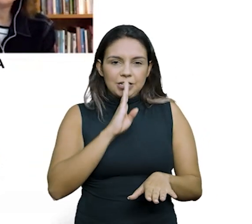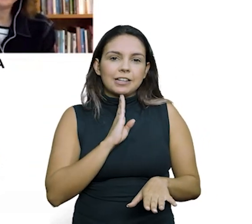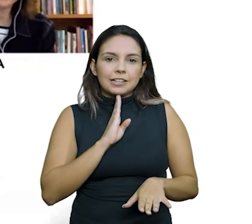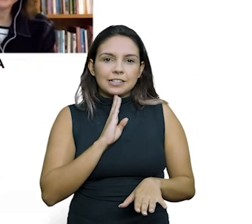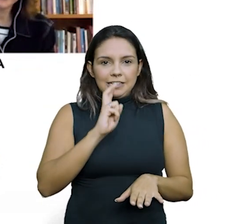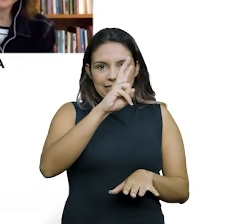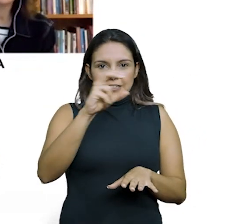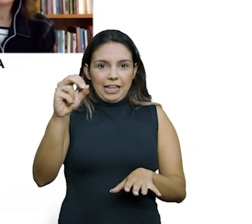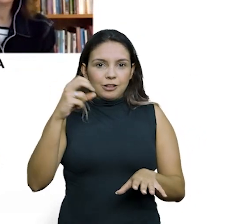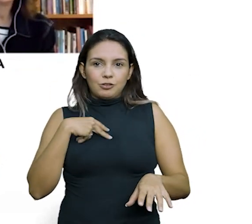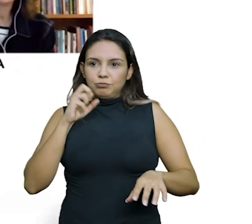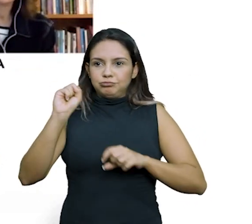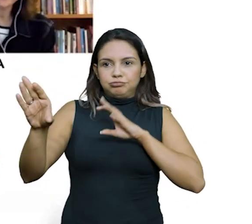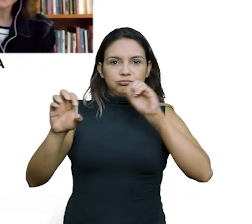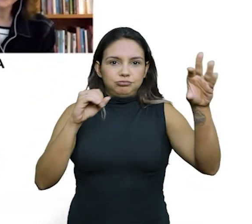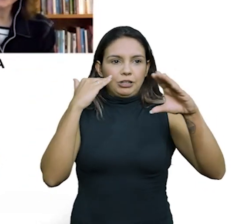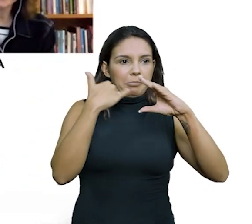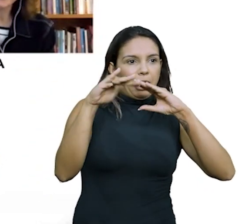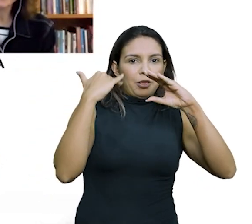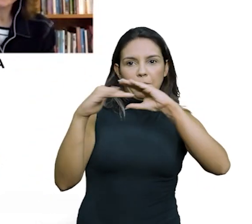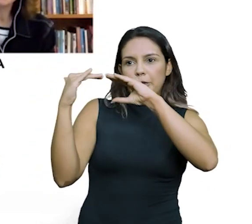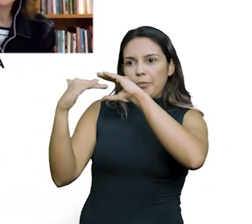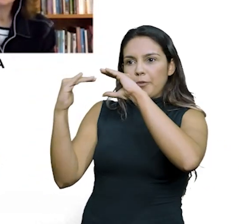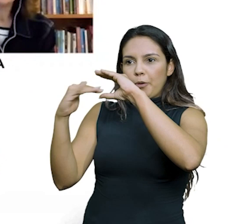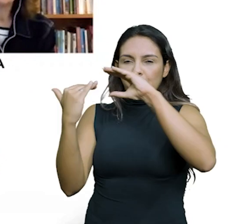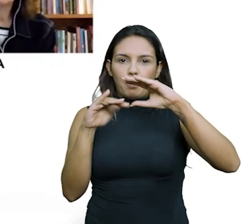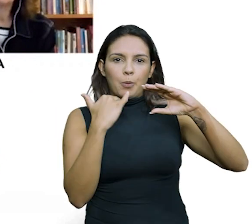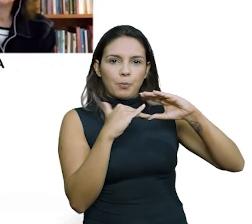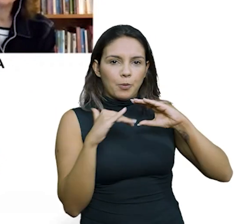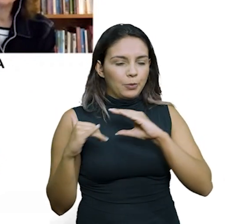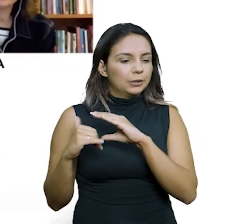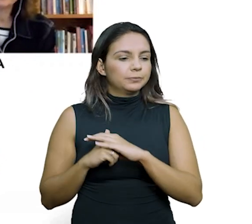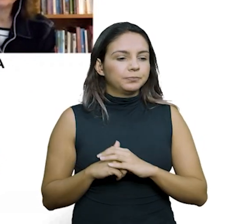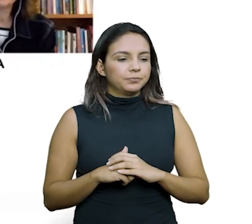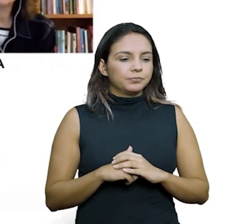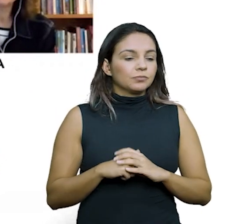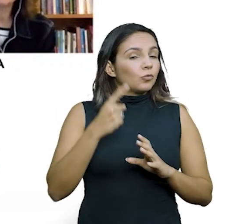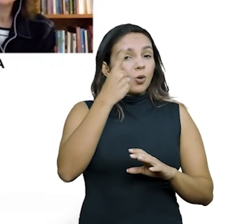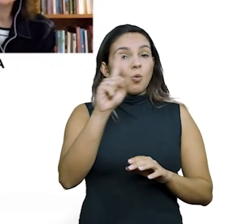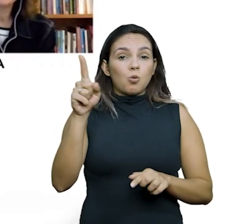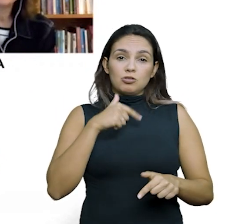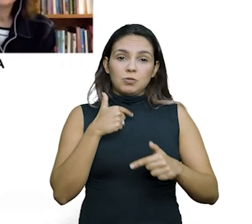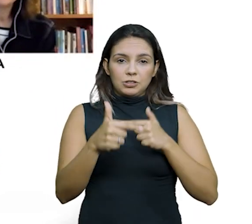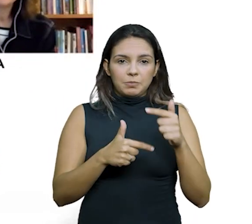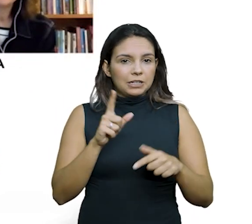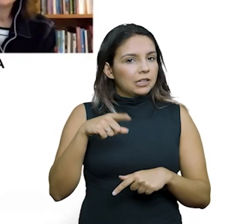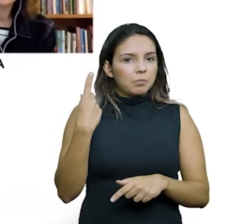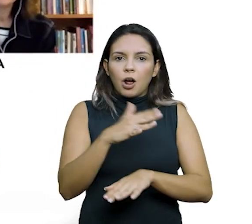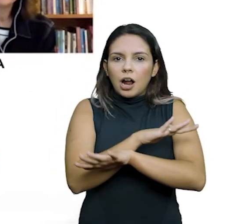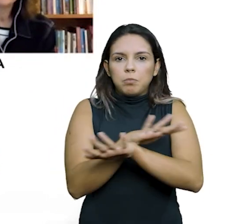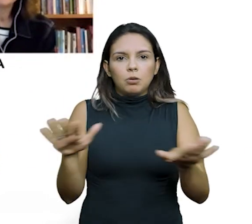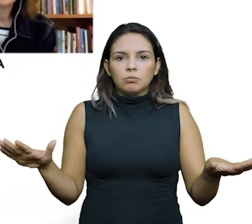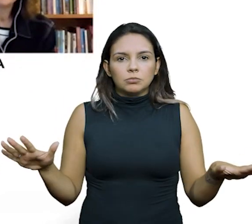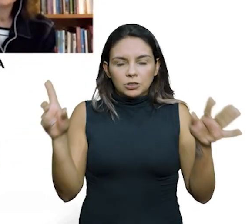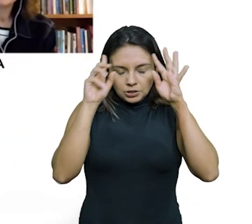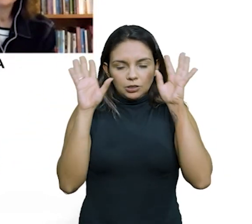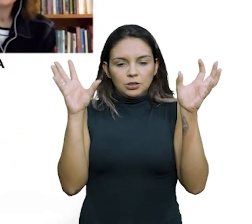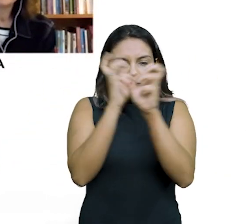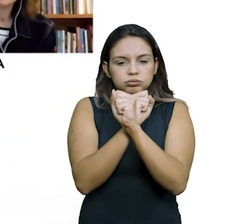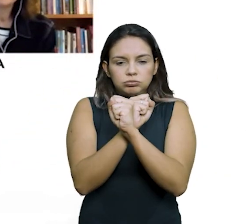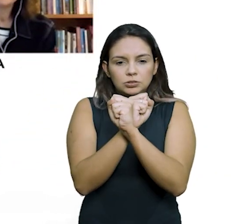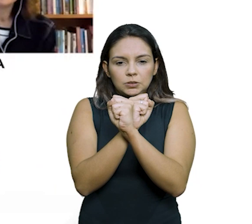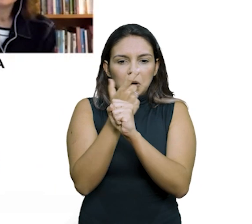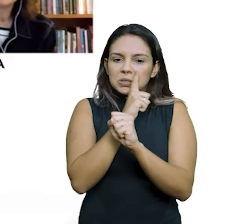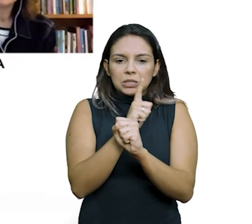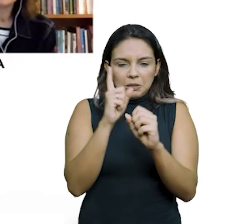distribuir. Foram 500, assim, por e-mail. Foi a minha última produção. Mas depois disso, foi um apagão. Não sai